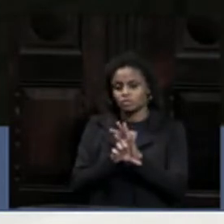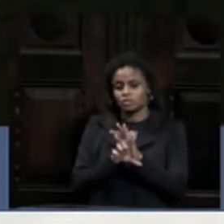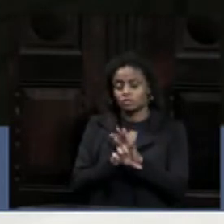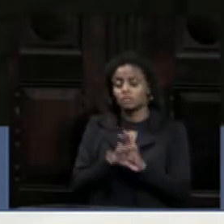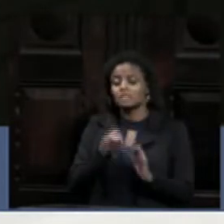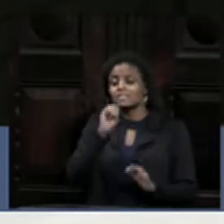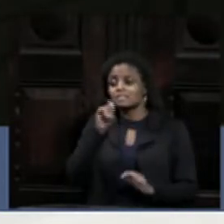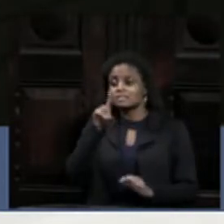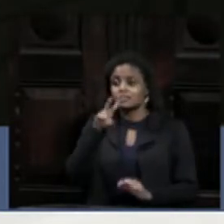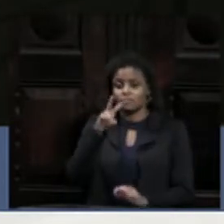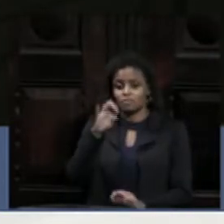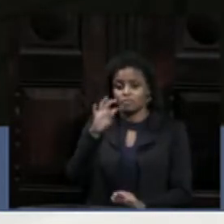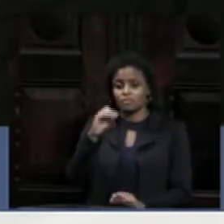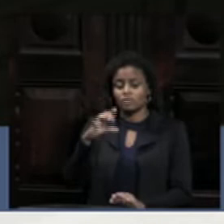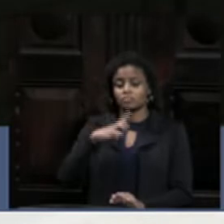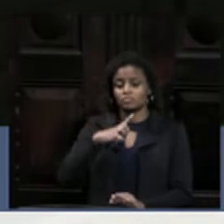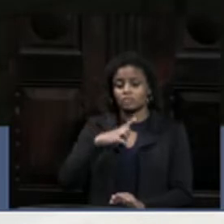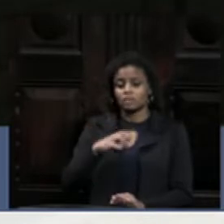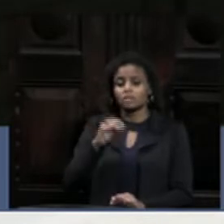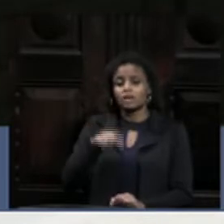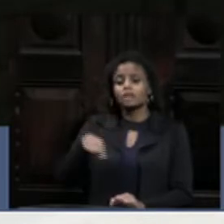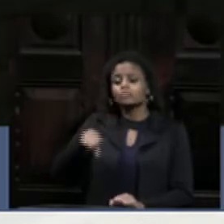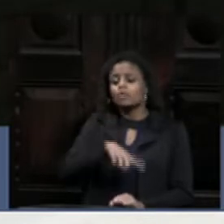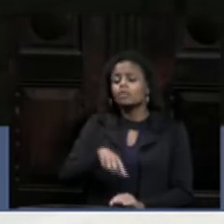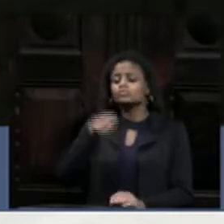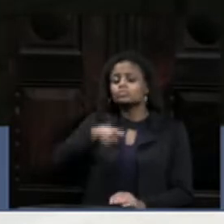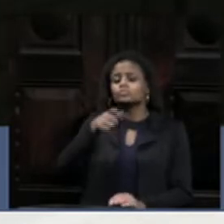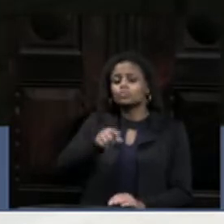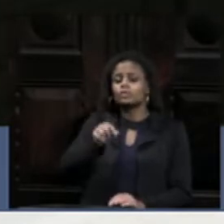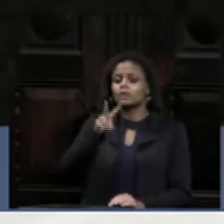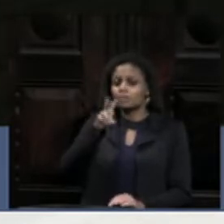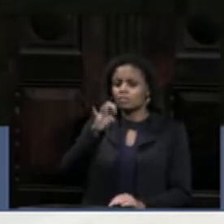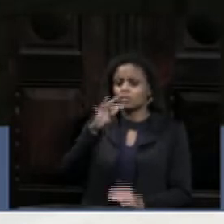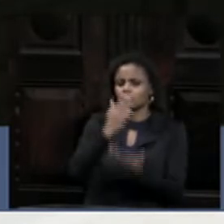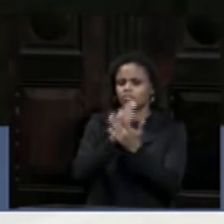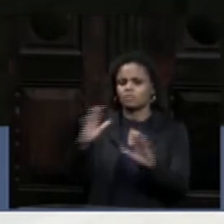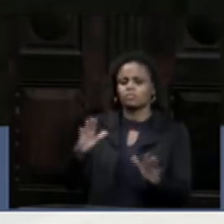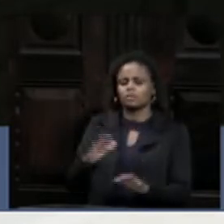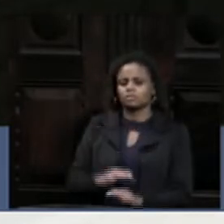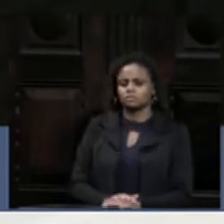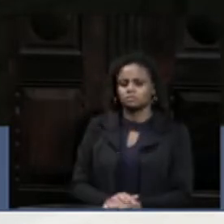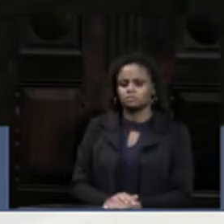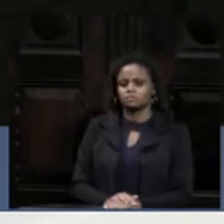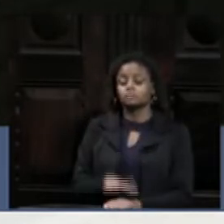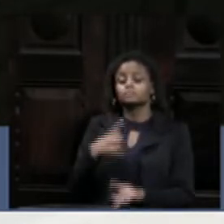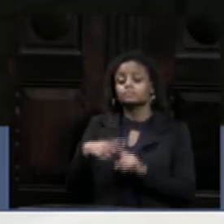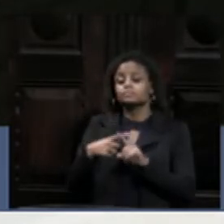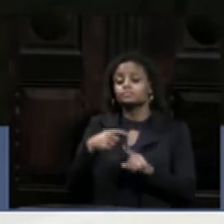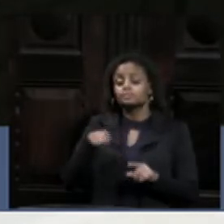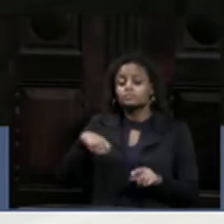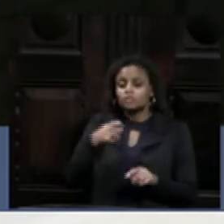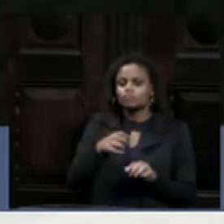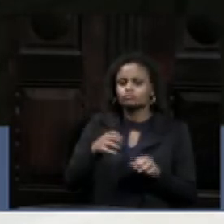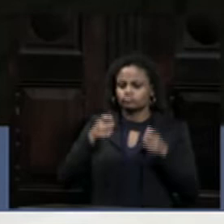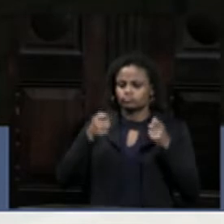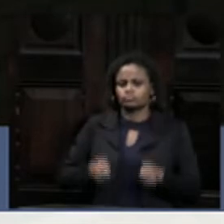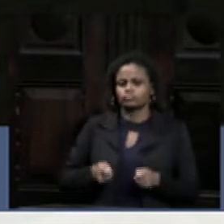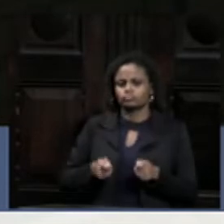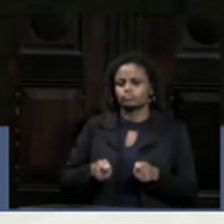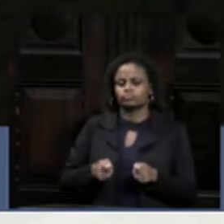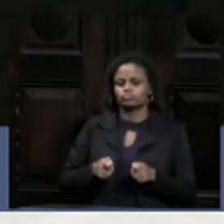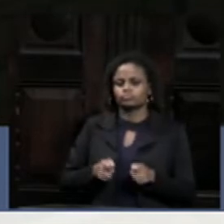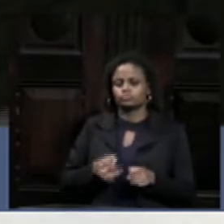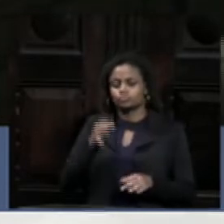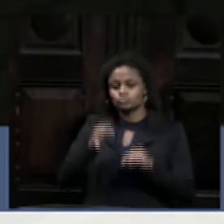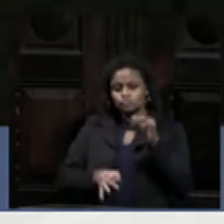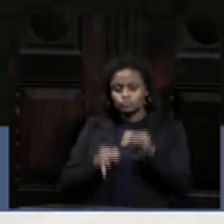vetar, o nosso dever aqui é derrubar o veto, para fazer justiça àqueles que enfrentam